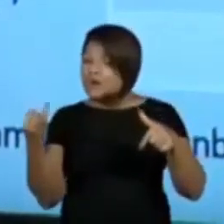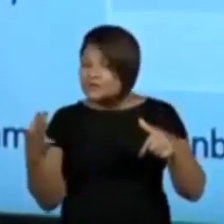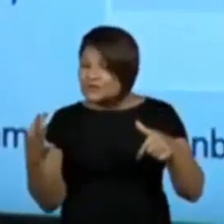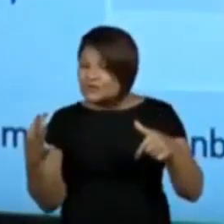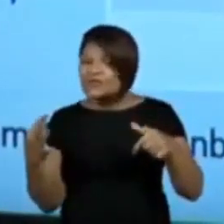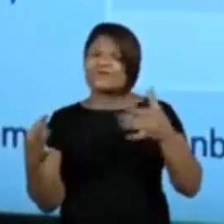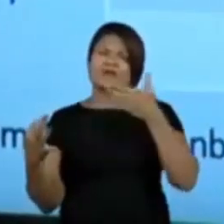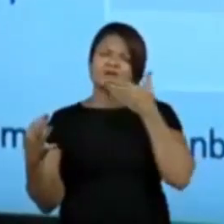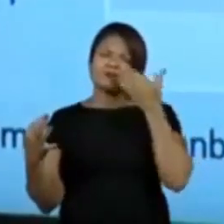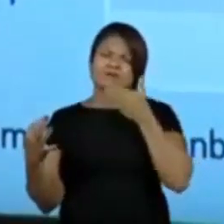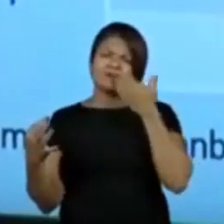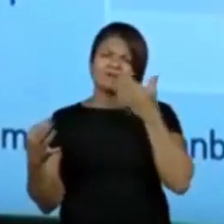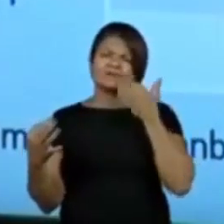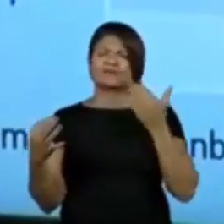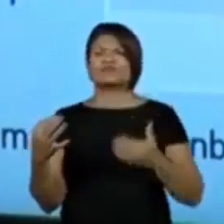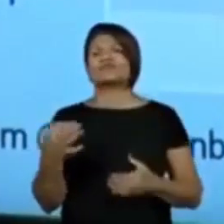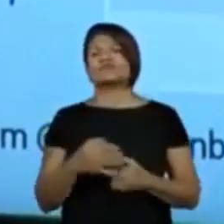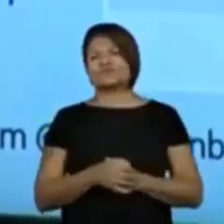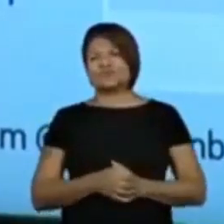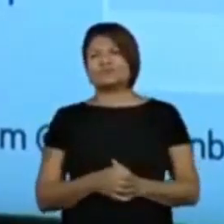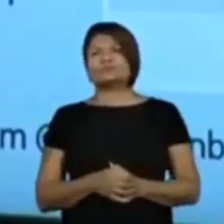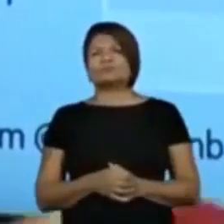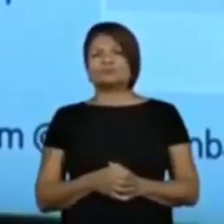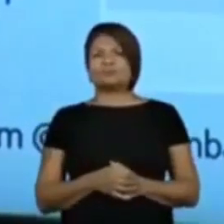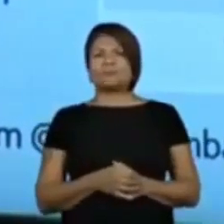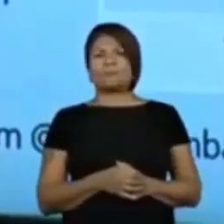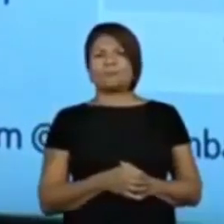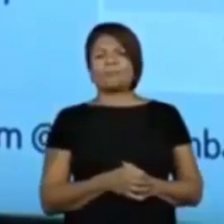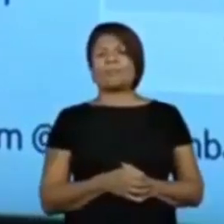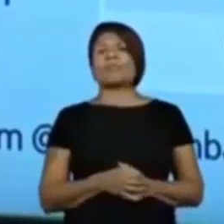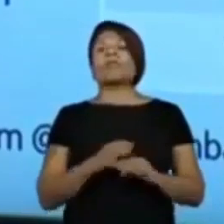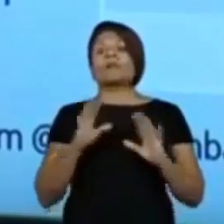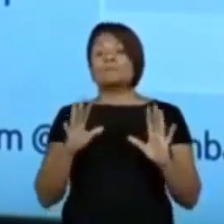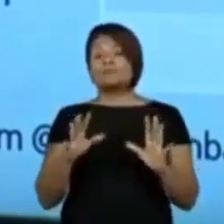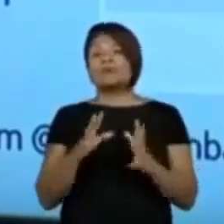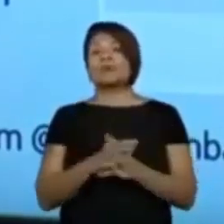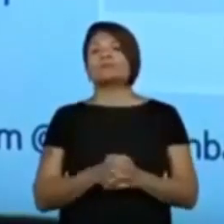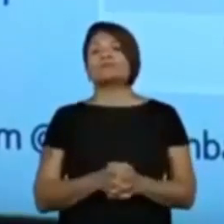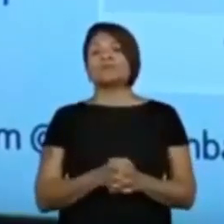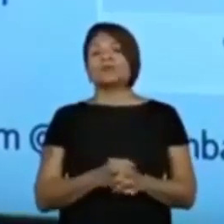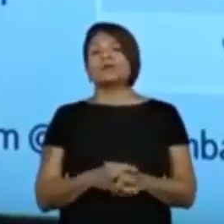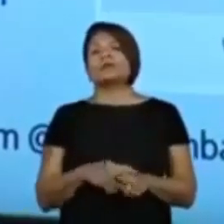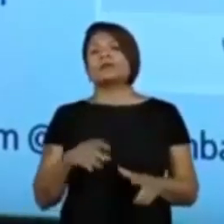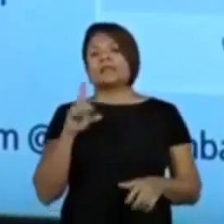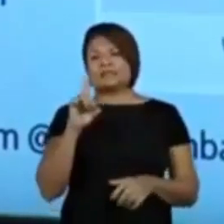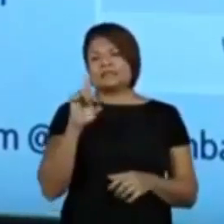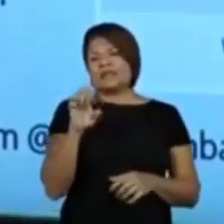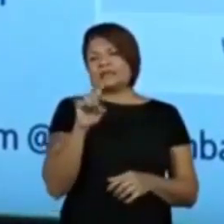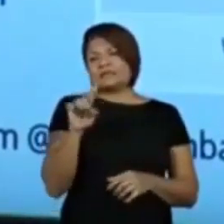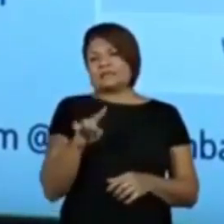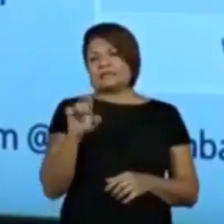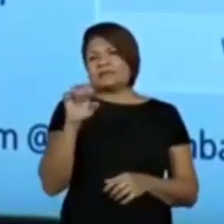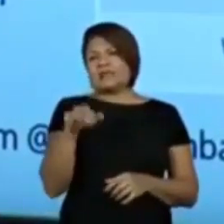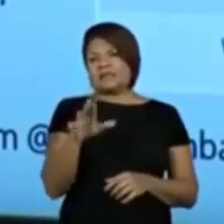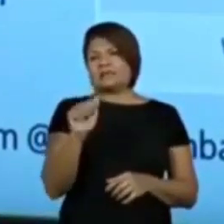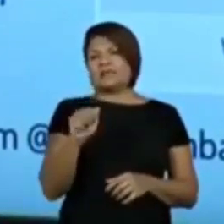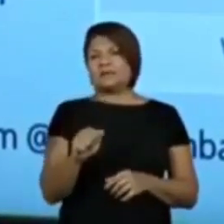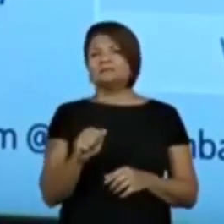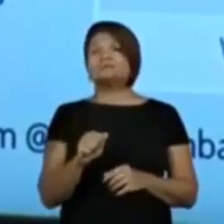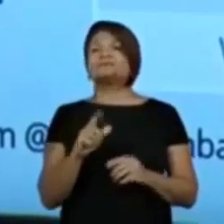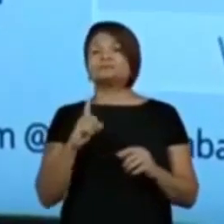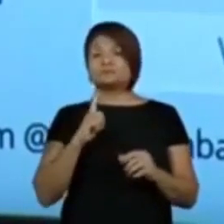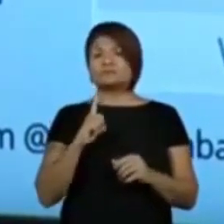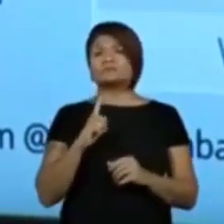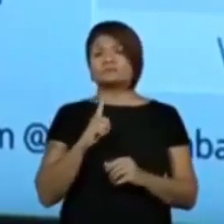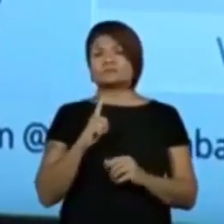eu fazer essa relação. Para as dezenas, vou até usar outra cor. Olha só, eu tenho dezenas inteiras, então fica